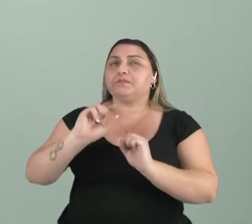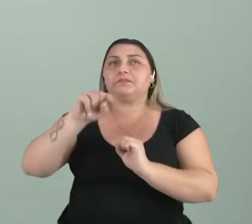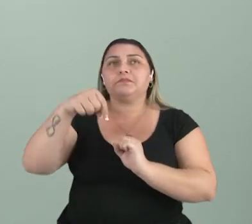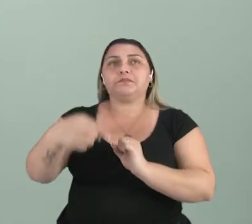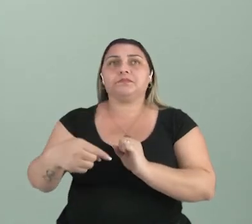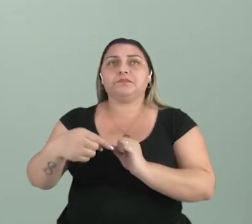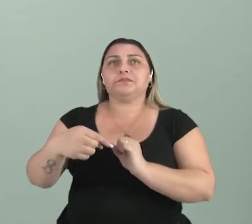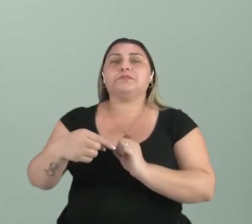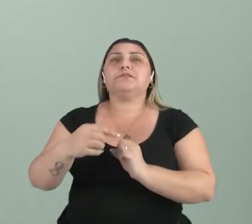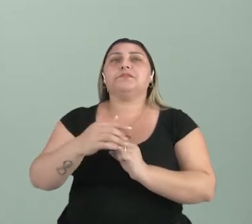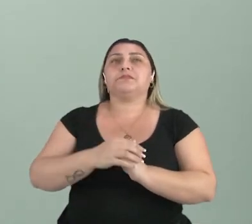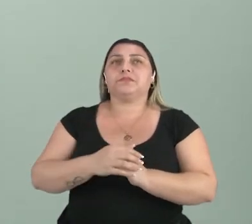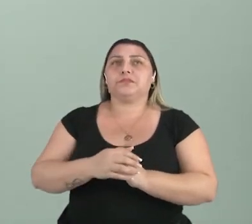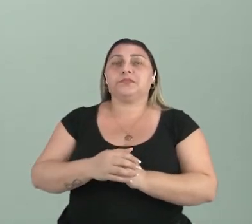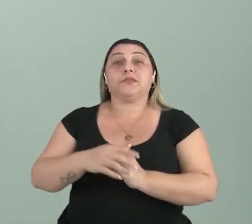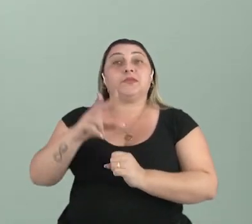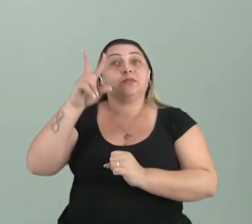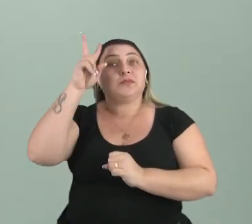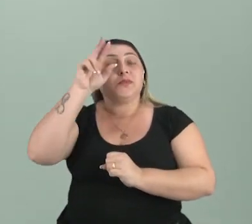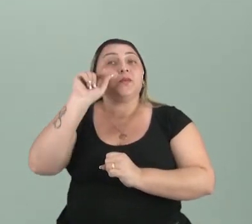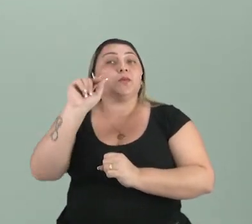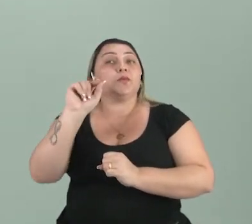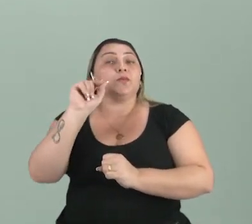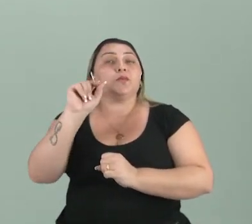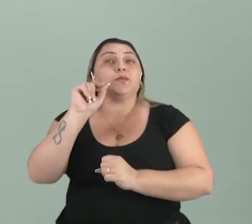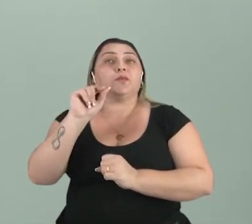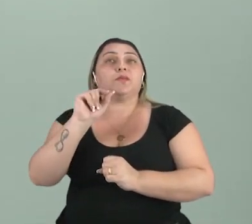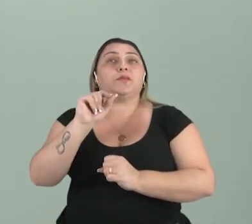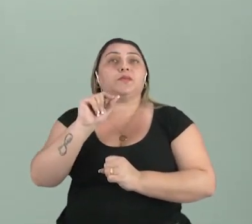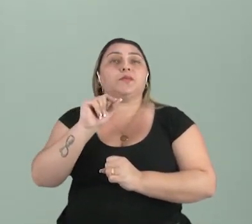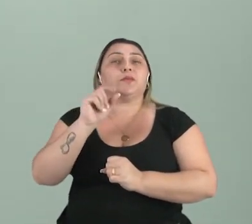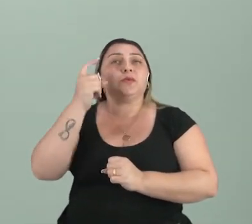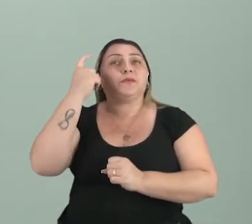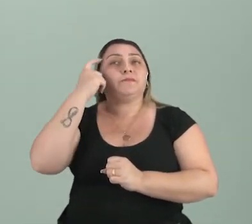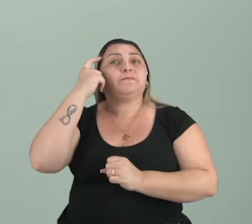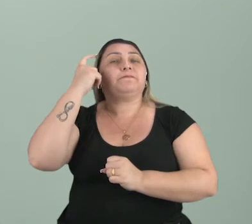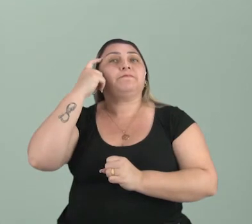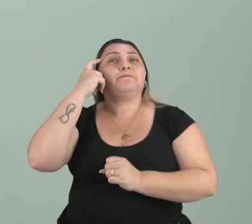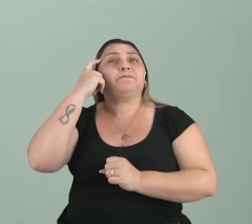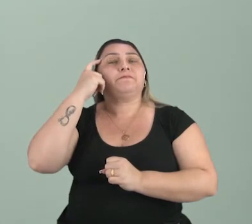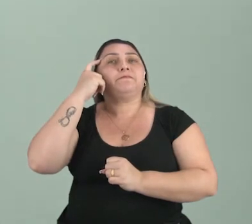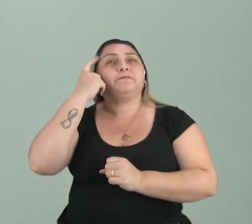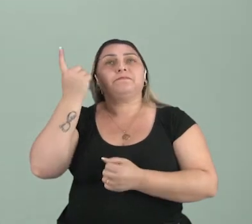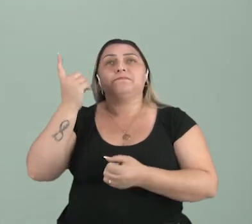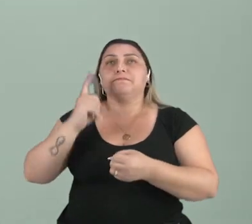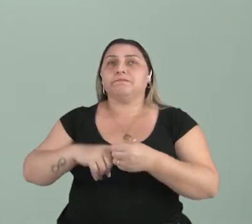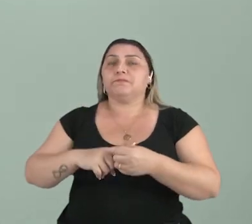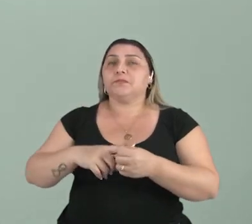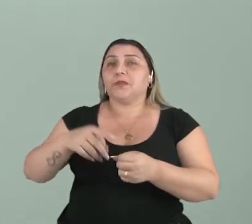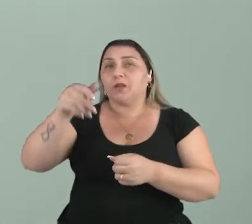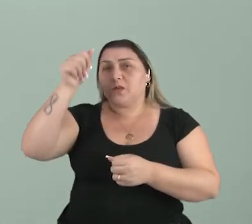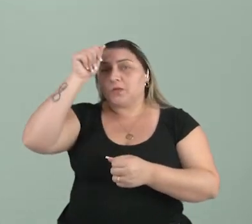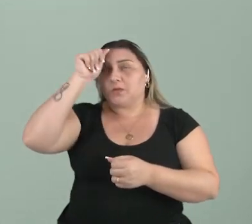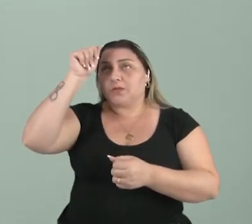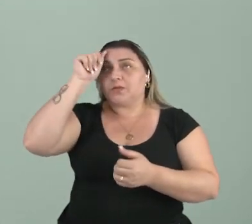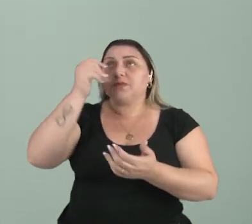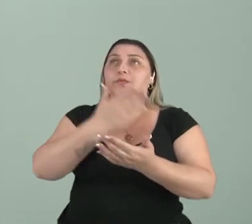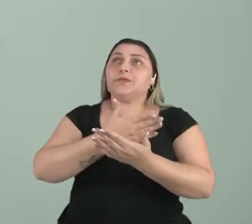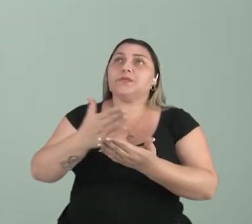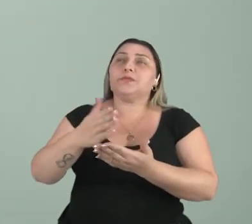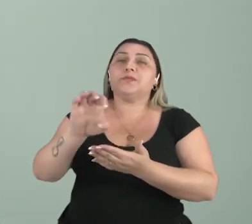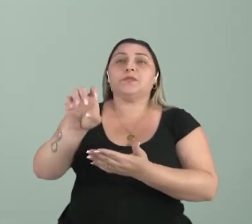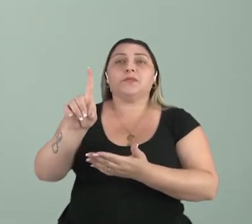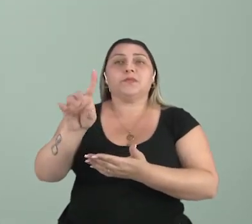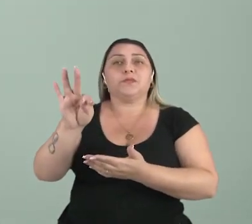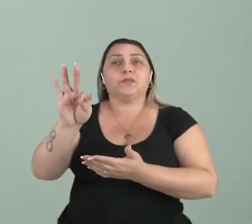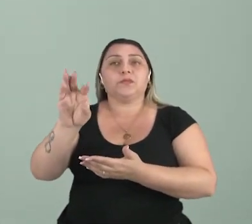depois vir dando juízo de valor. Lembrando que esse juízo de valor não remete ao autor em si do